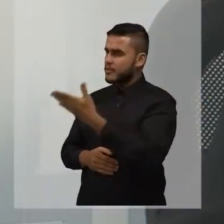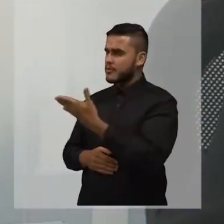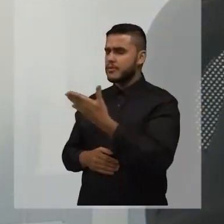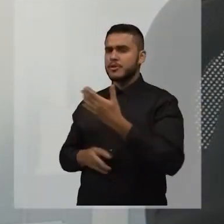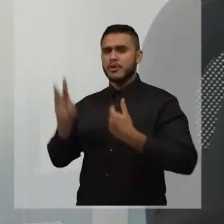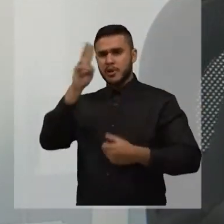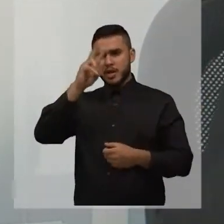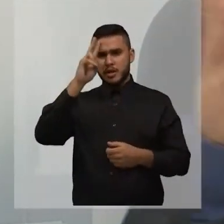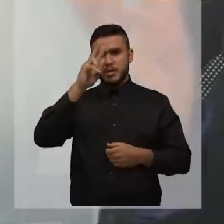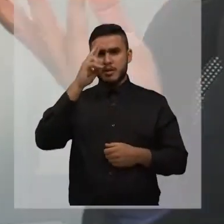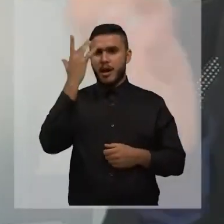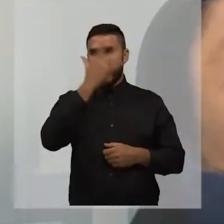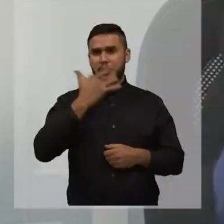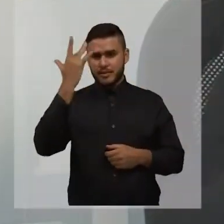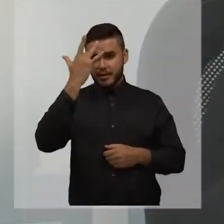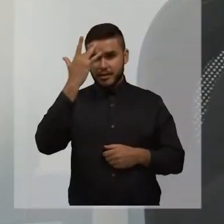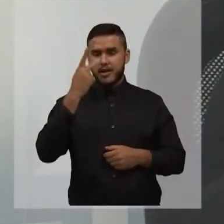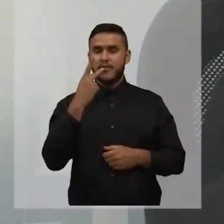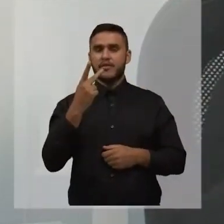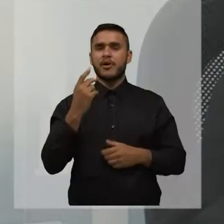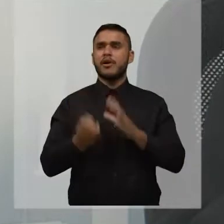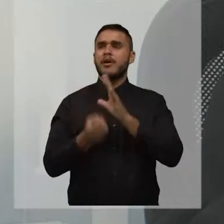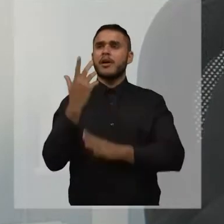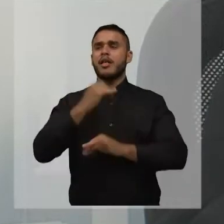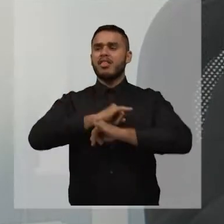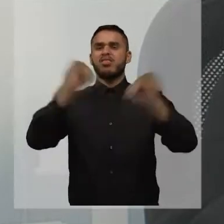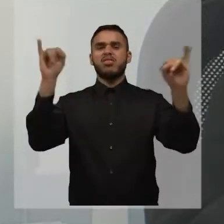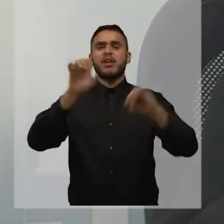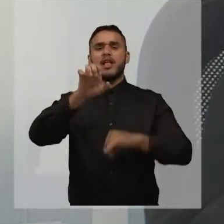não. E se dizia uma brincadeira